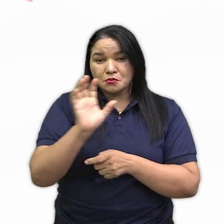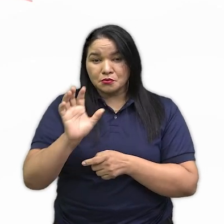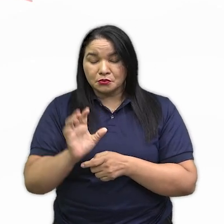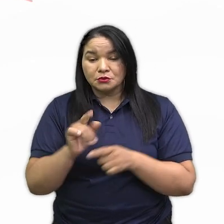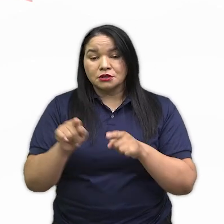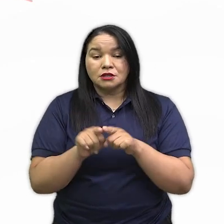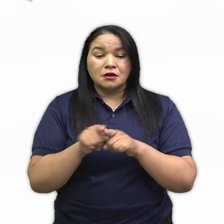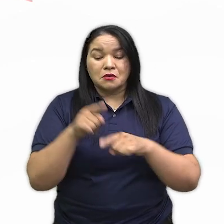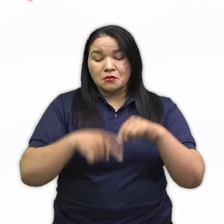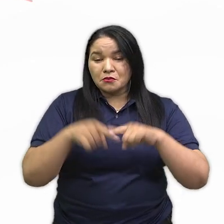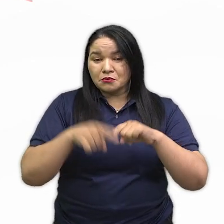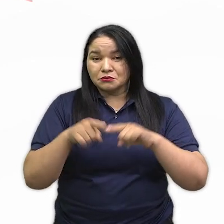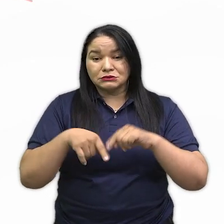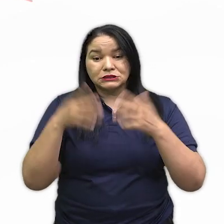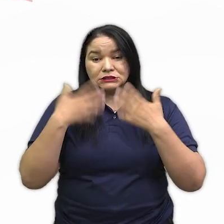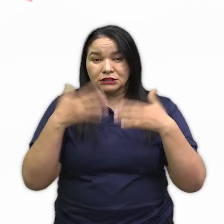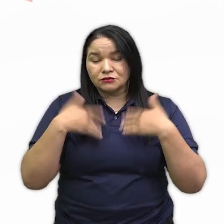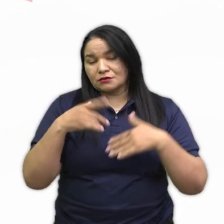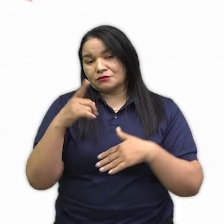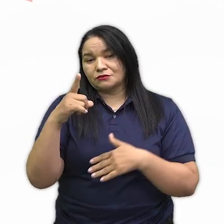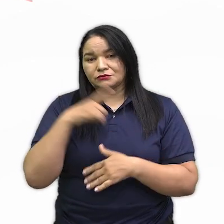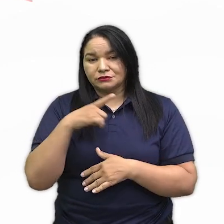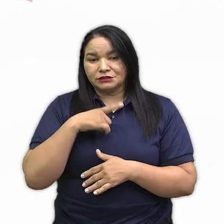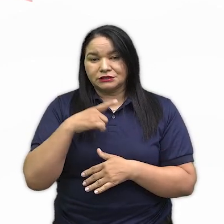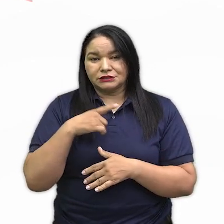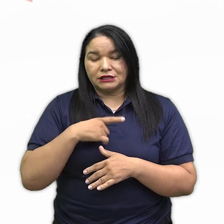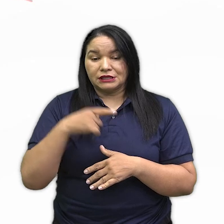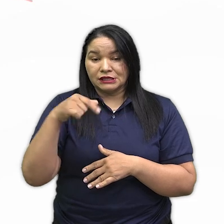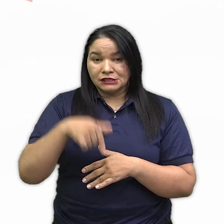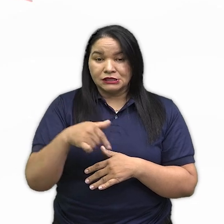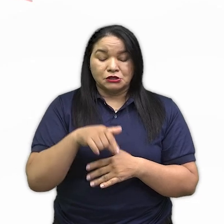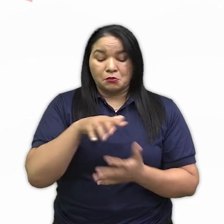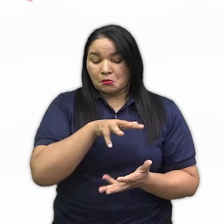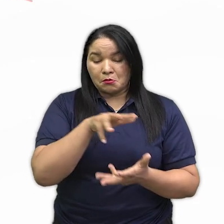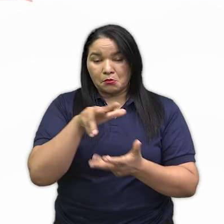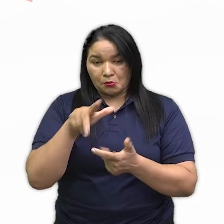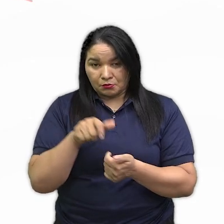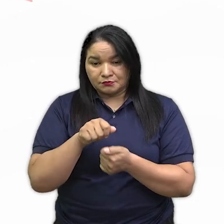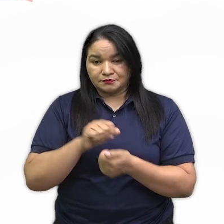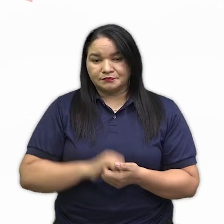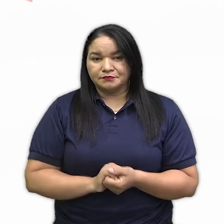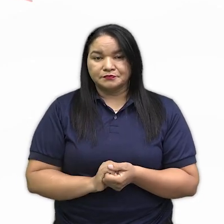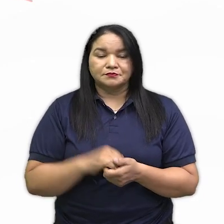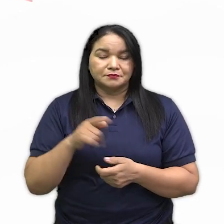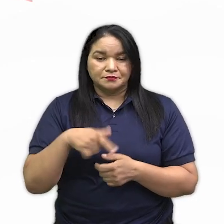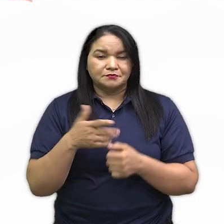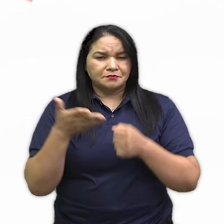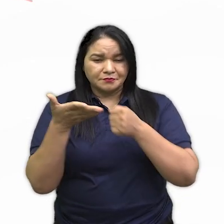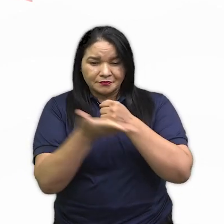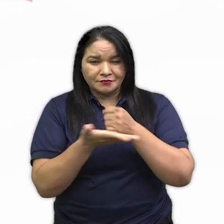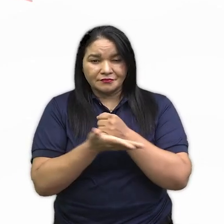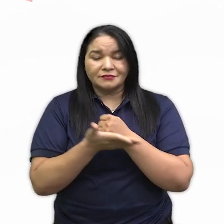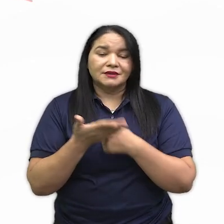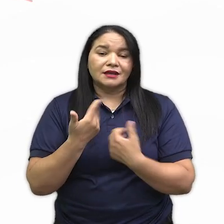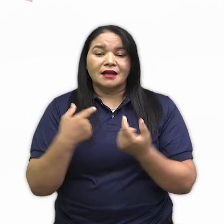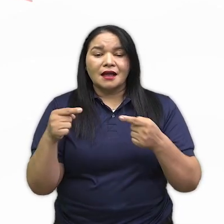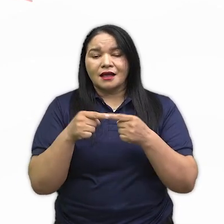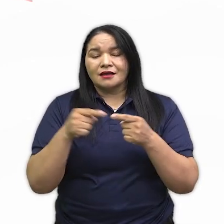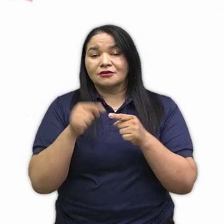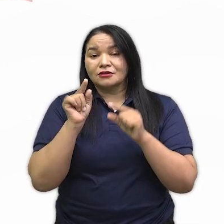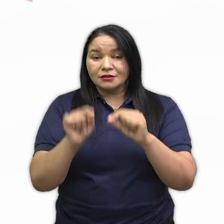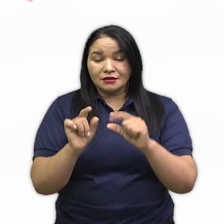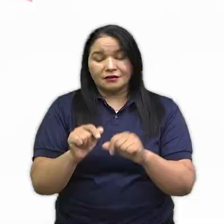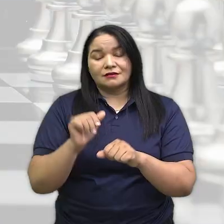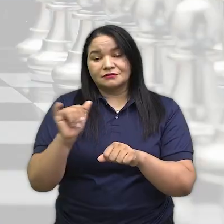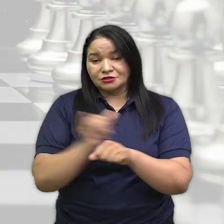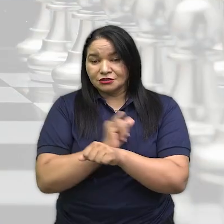recursos naturais que nós temos aqui no território global, certo? Então ela trata basicamente ali das estratégias que o Estado